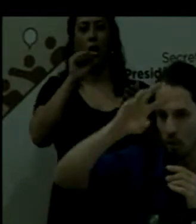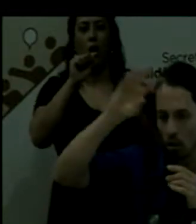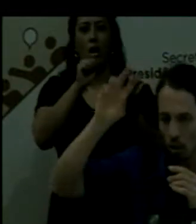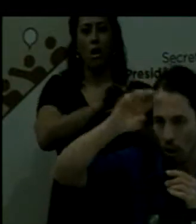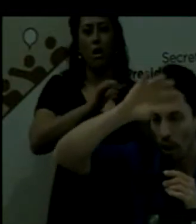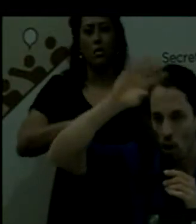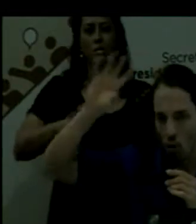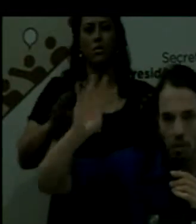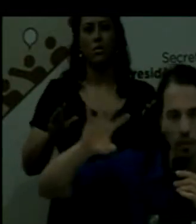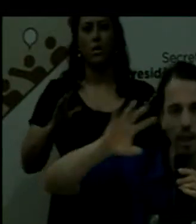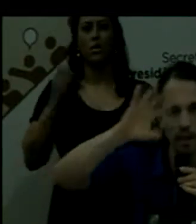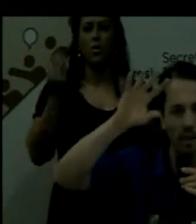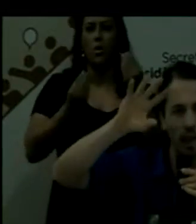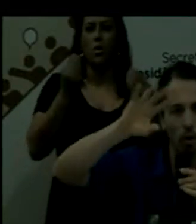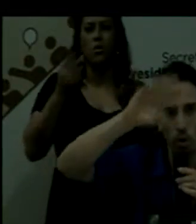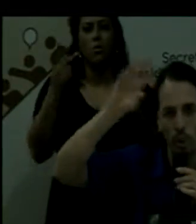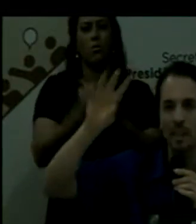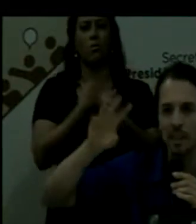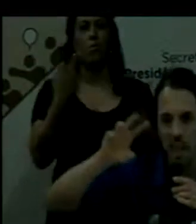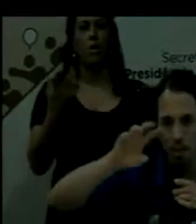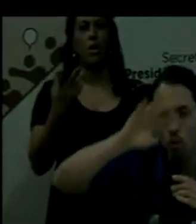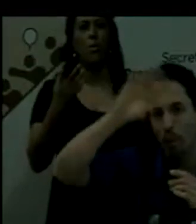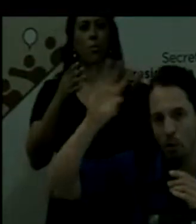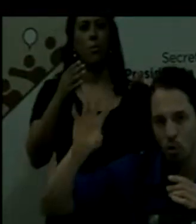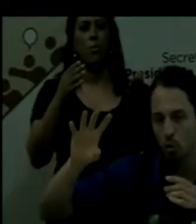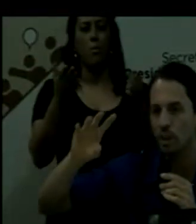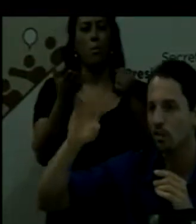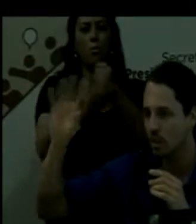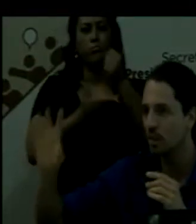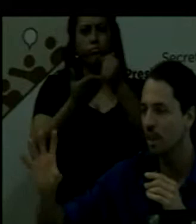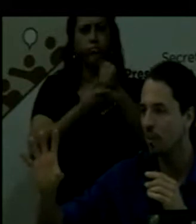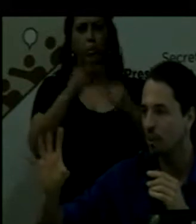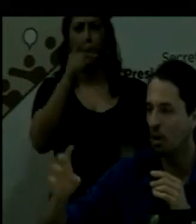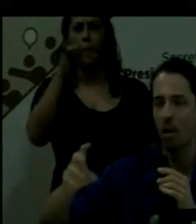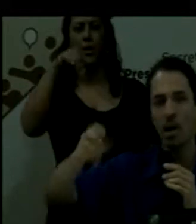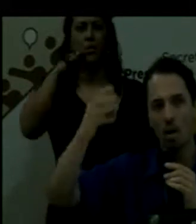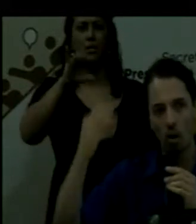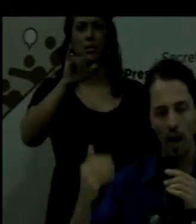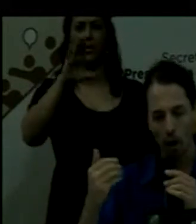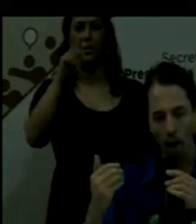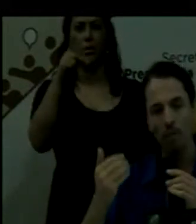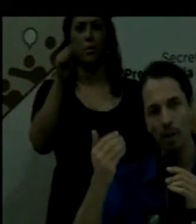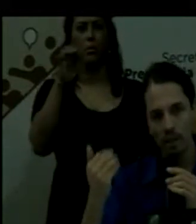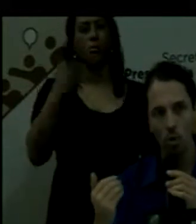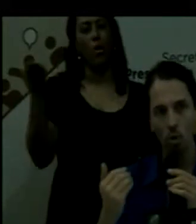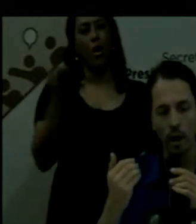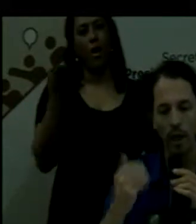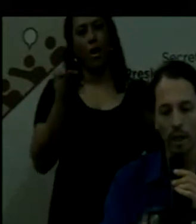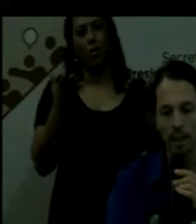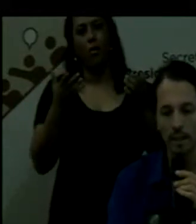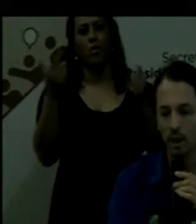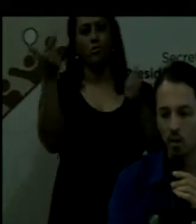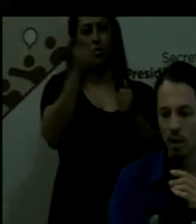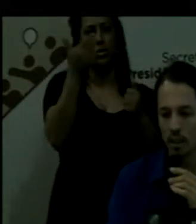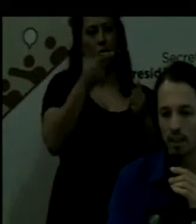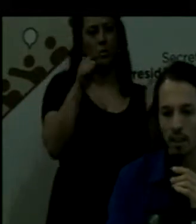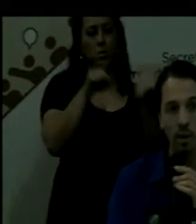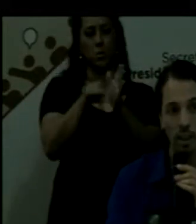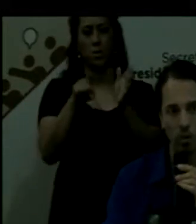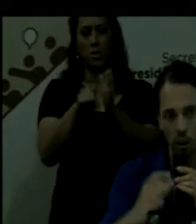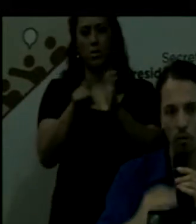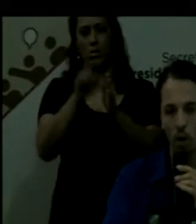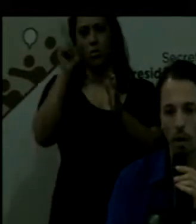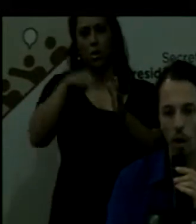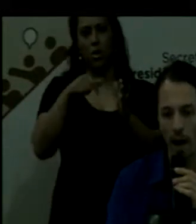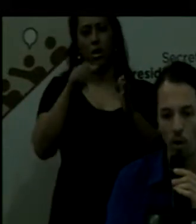estava pensando como deveria ser os princípios para a constituição desse sistema. Então, agora vem a segunda questão, que são